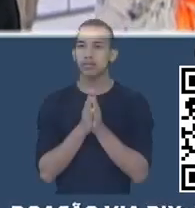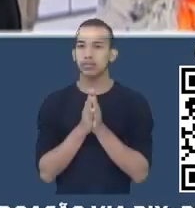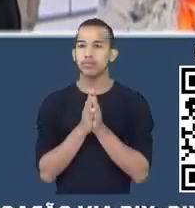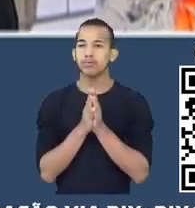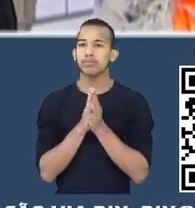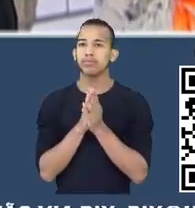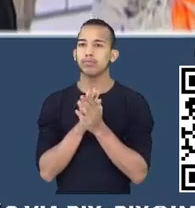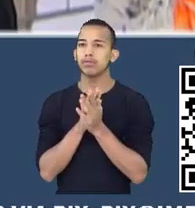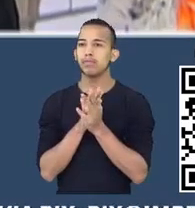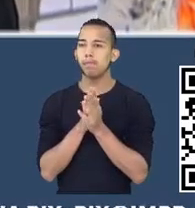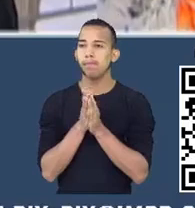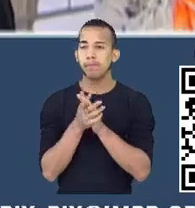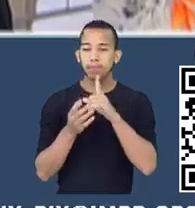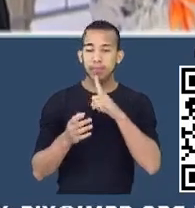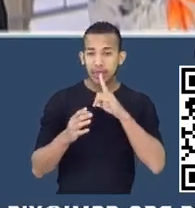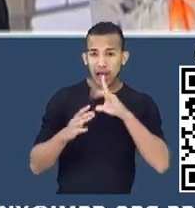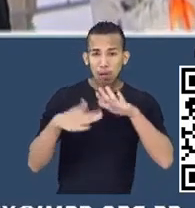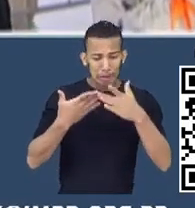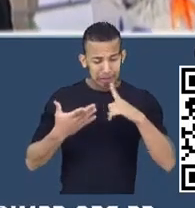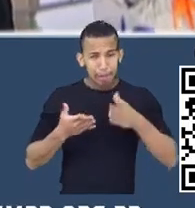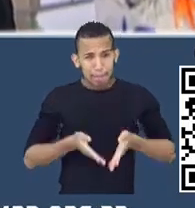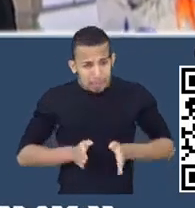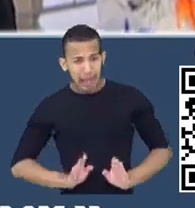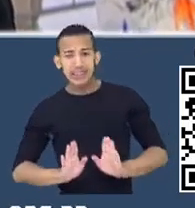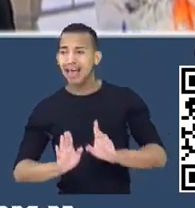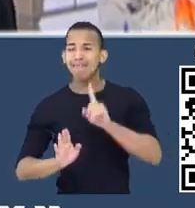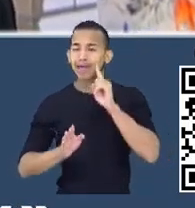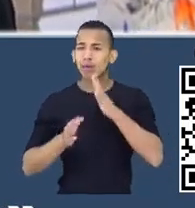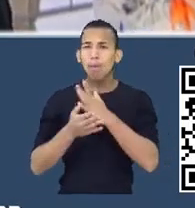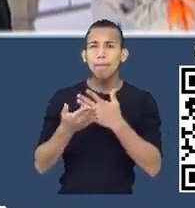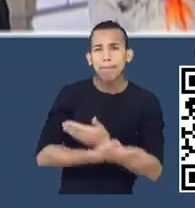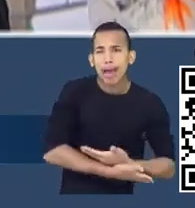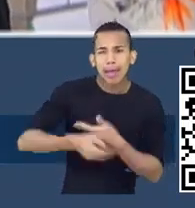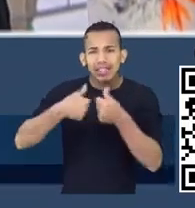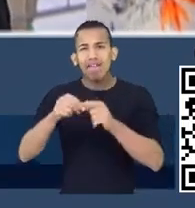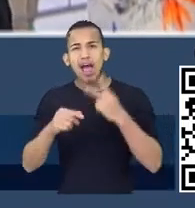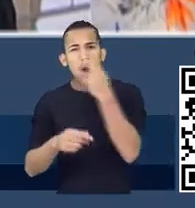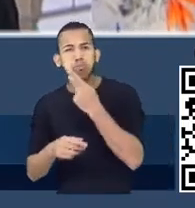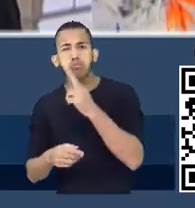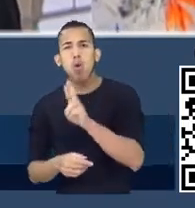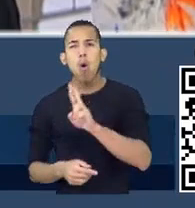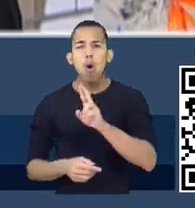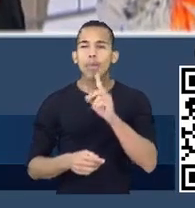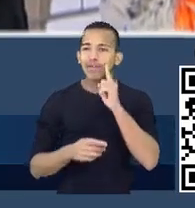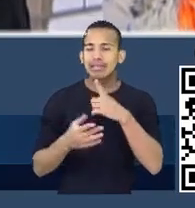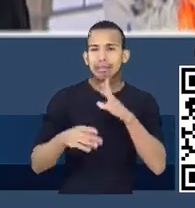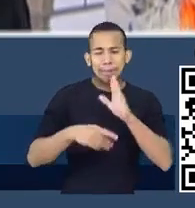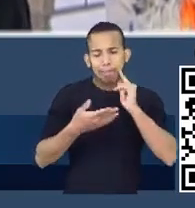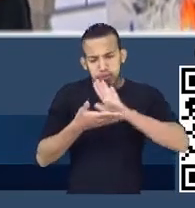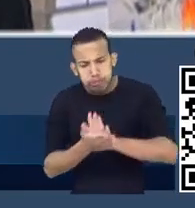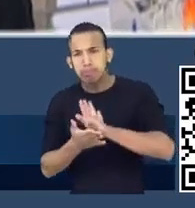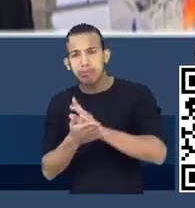saiu, saiu morta, roxa, a enfermeira e o médico dando a massagem para poder ver se reagia e não